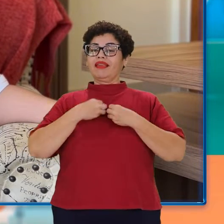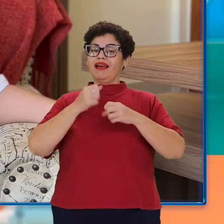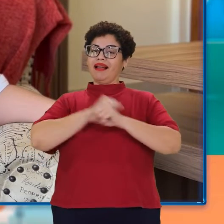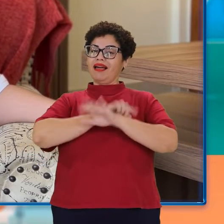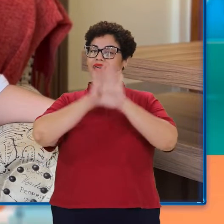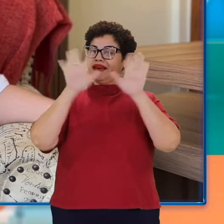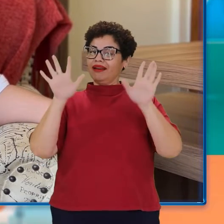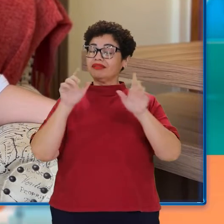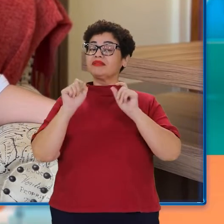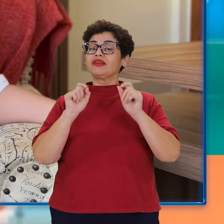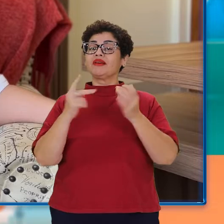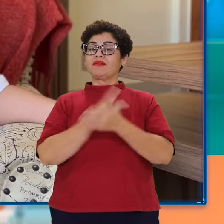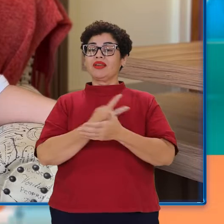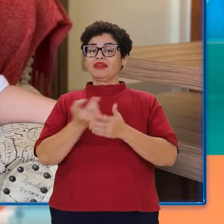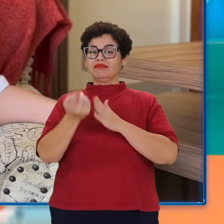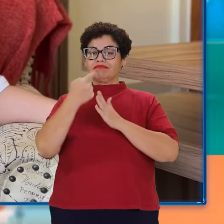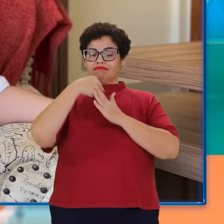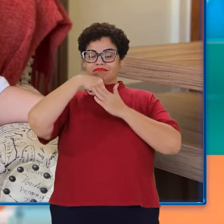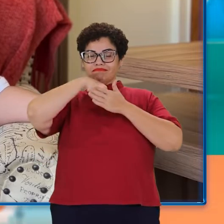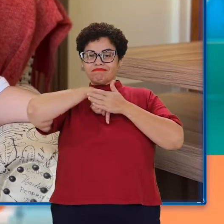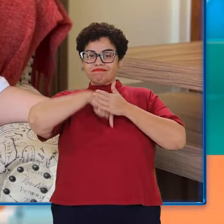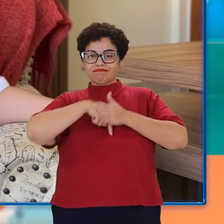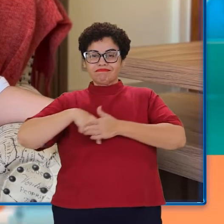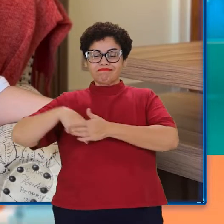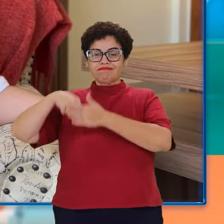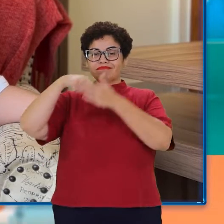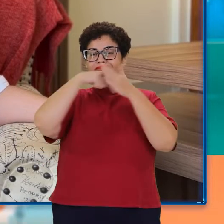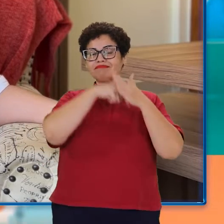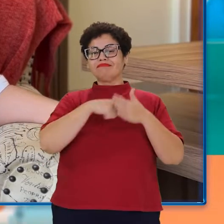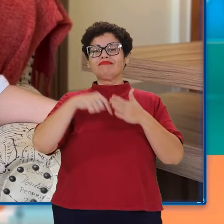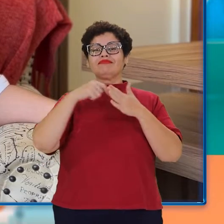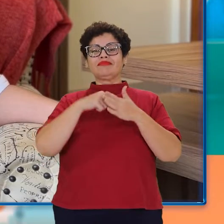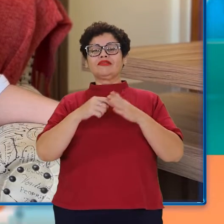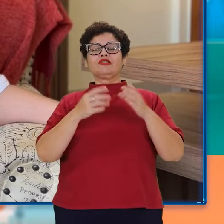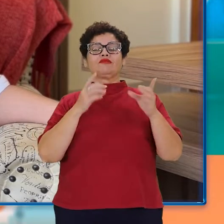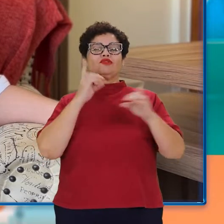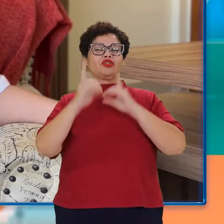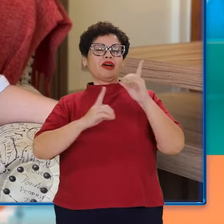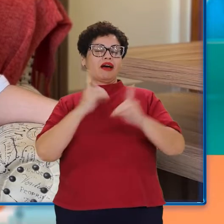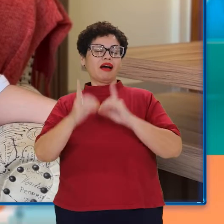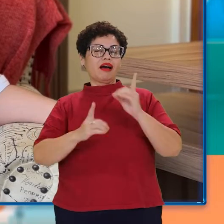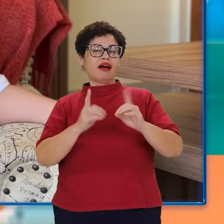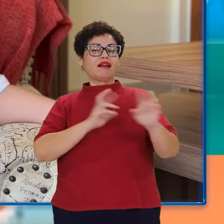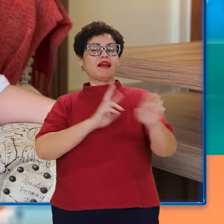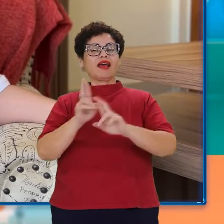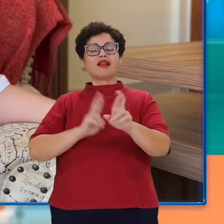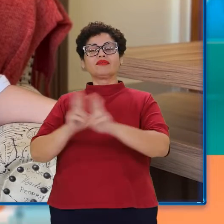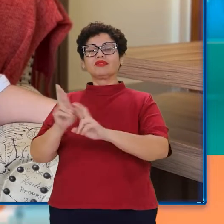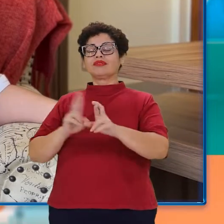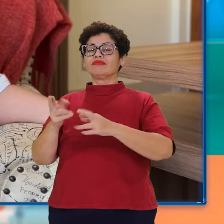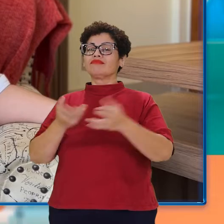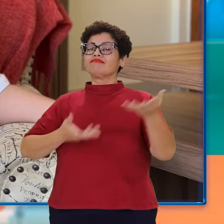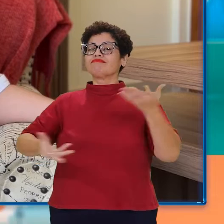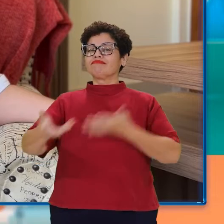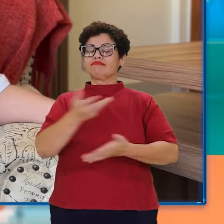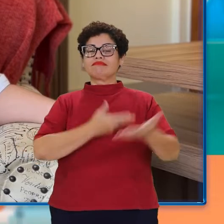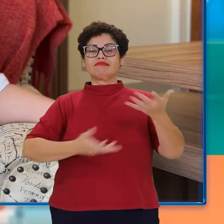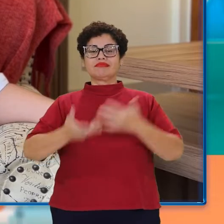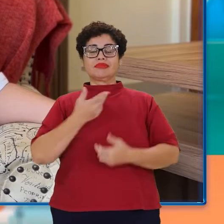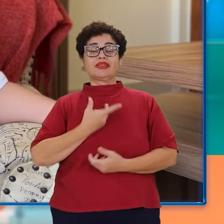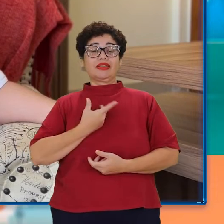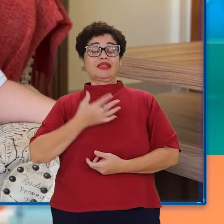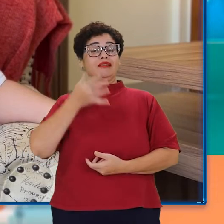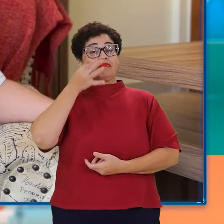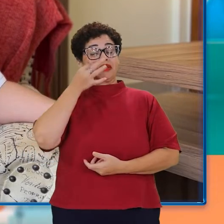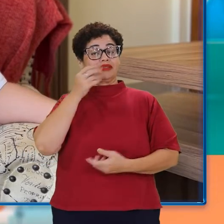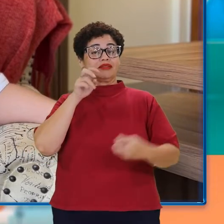compreensão, uma clareza do que acontece conosco internamente, né, no meio de um diálogo, nesse relacionar,